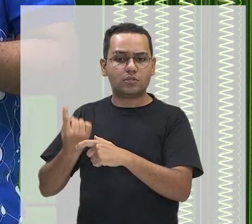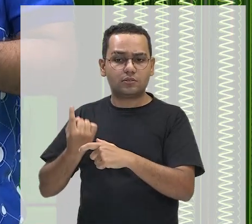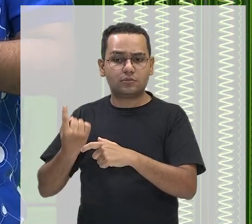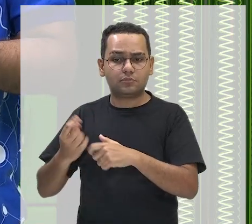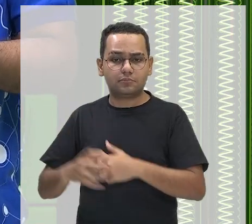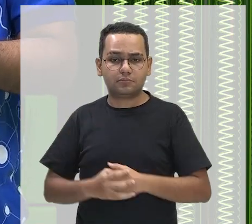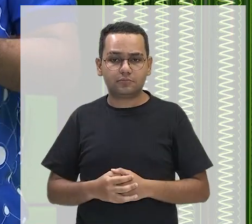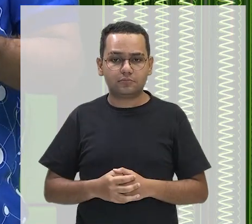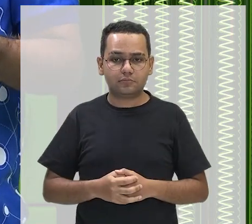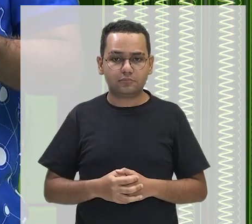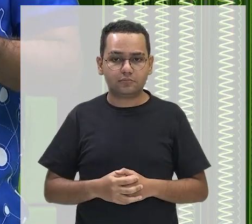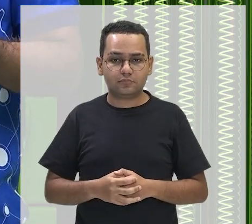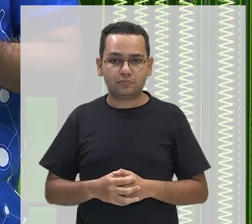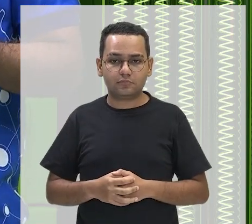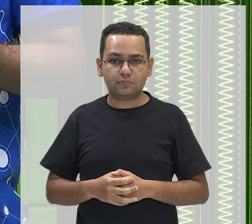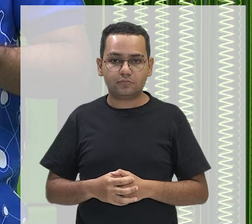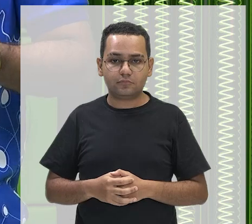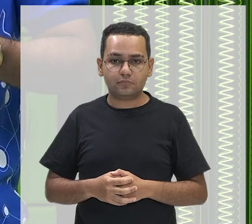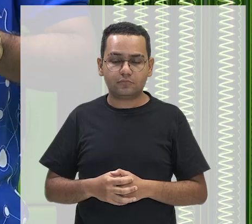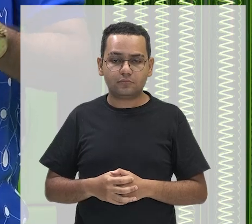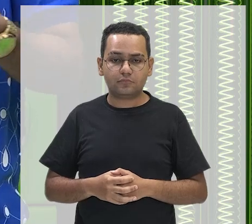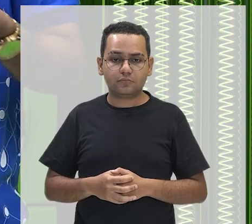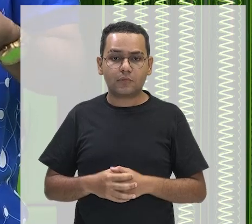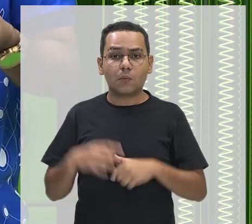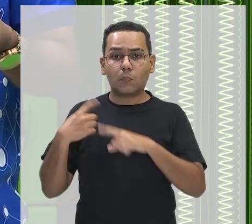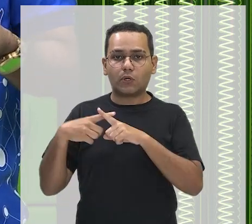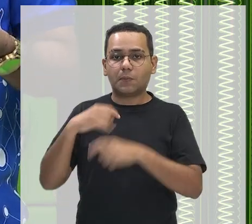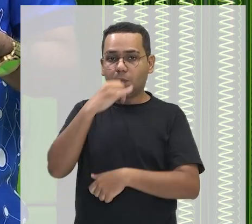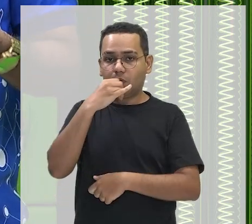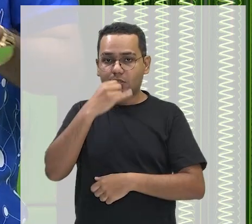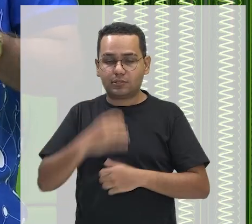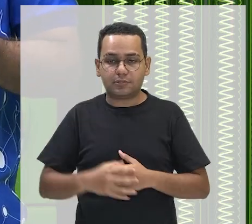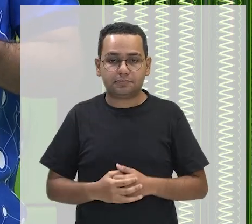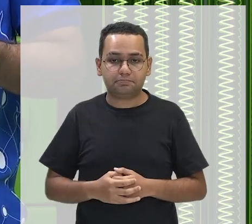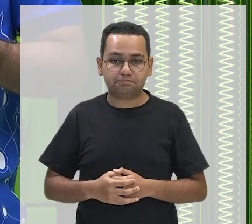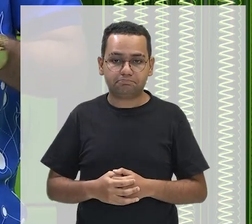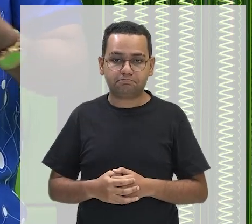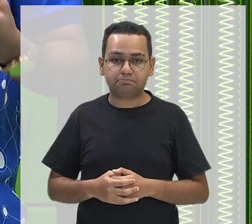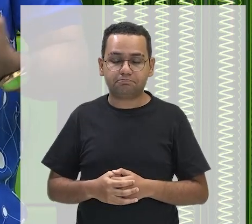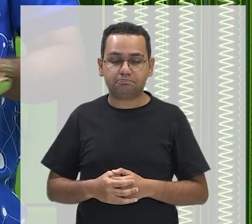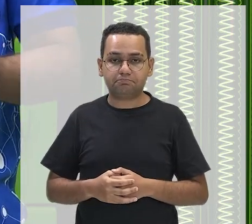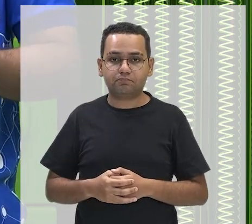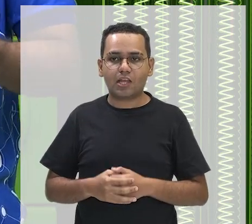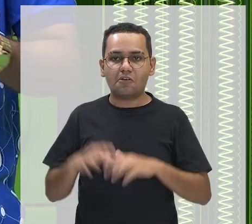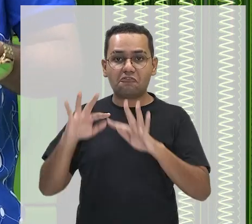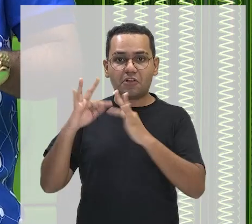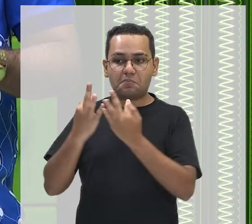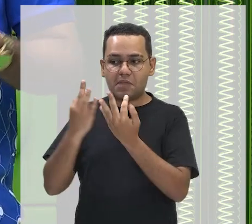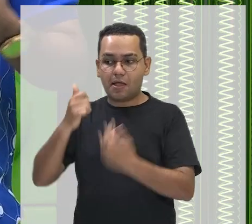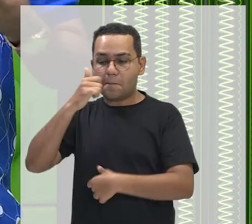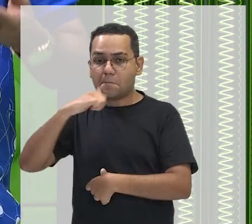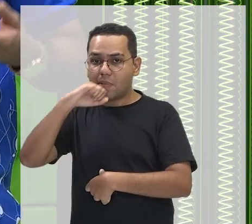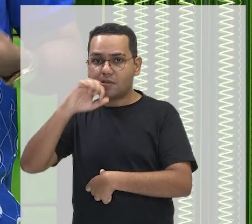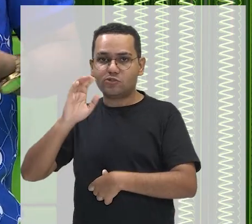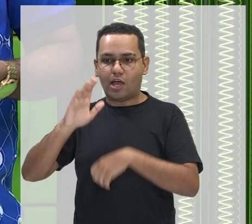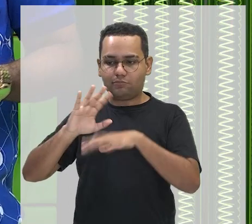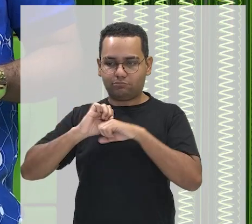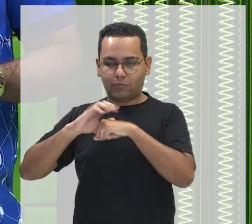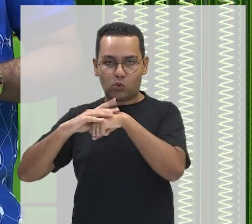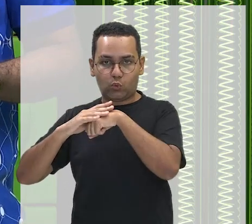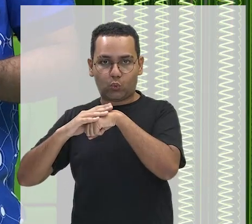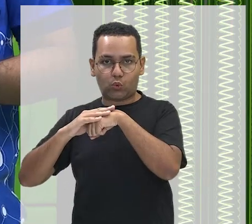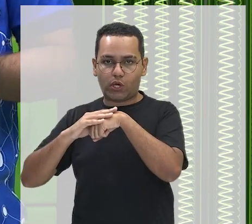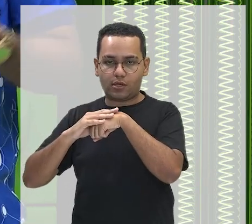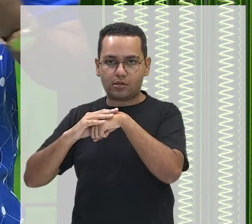E o que era triste também é porque, às vezes, eram separados, né? As crianças eram separadas das suas mães, dos seus pais, justamente para que não